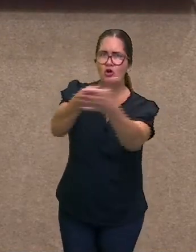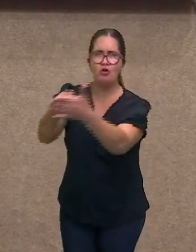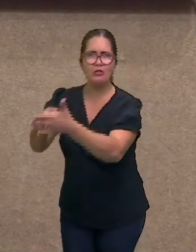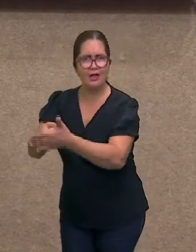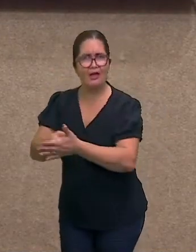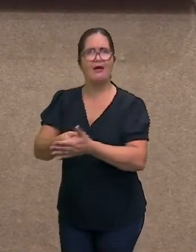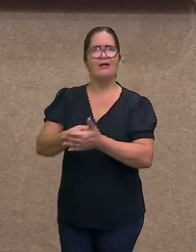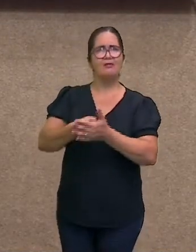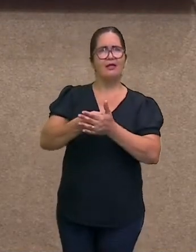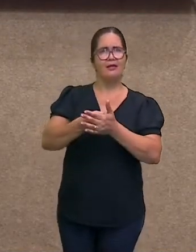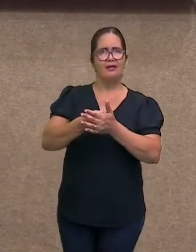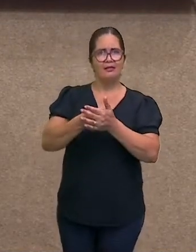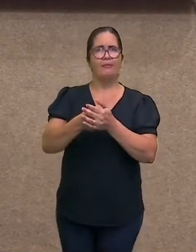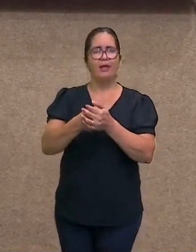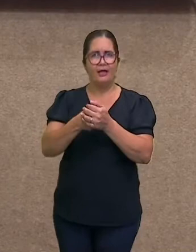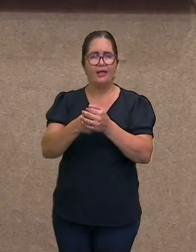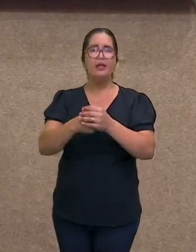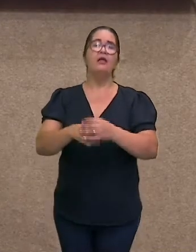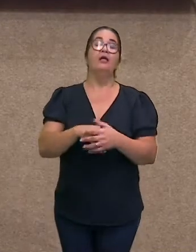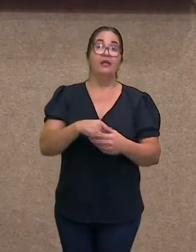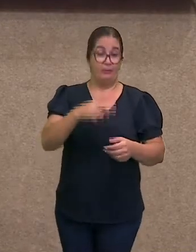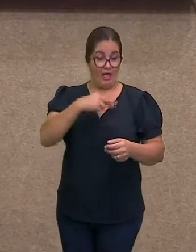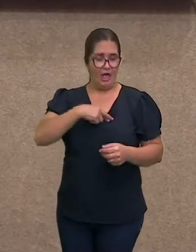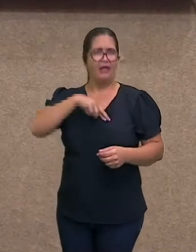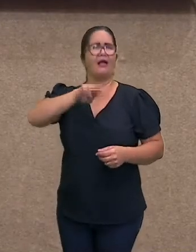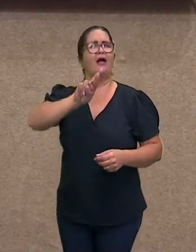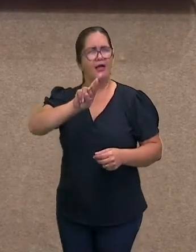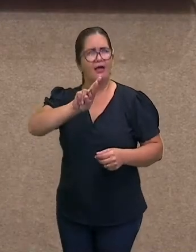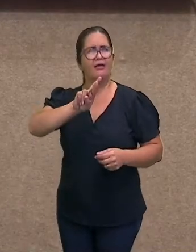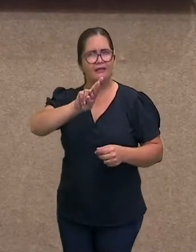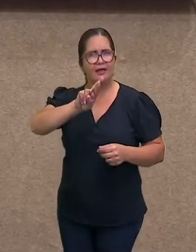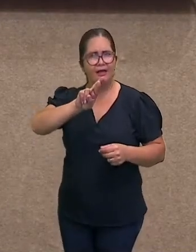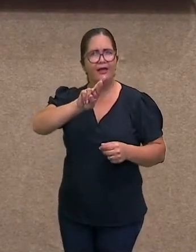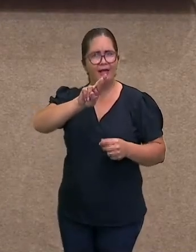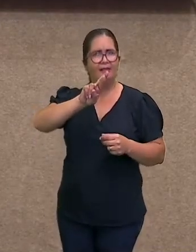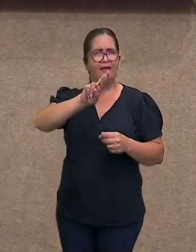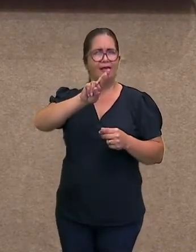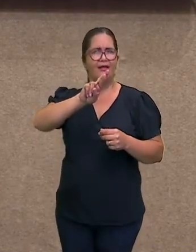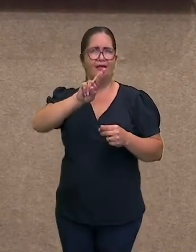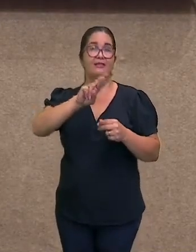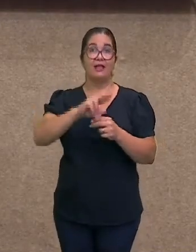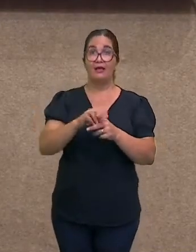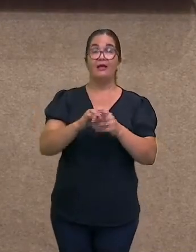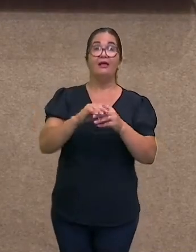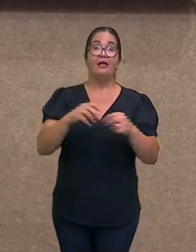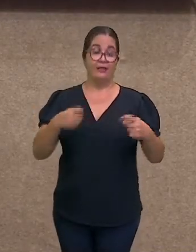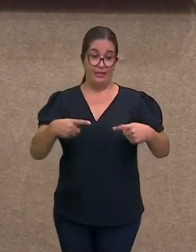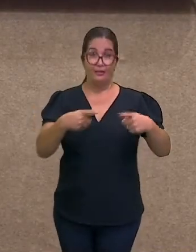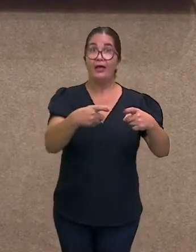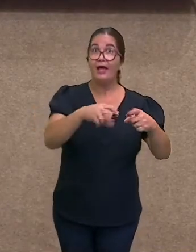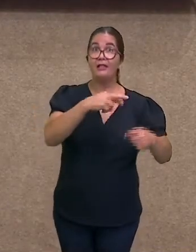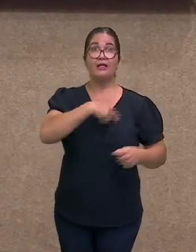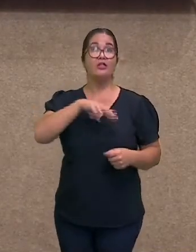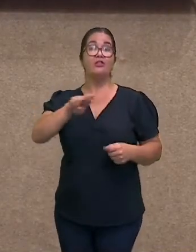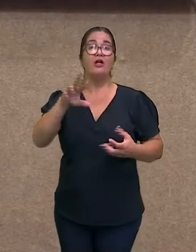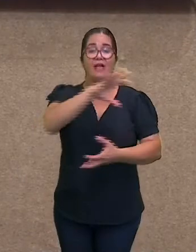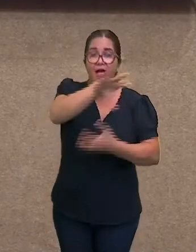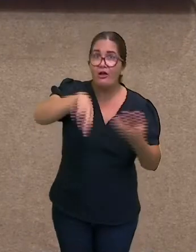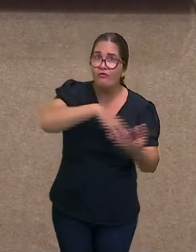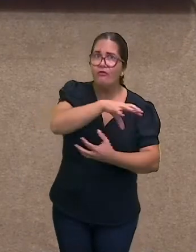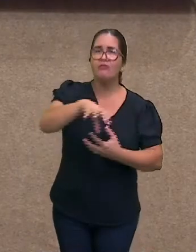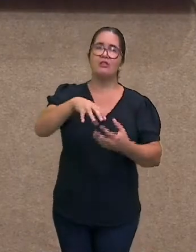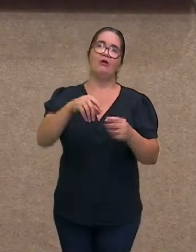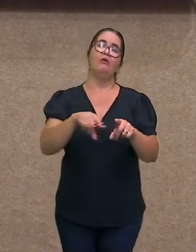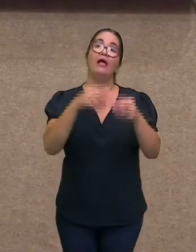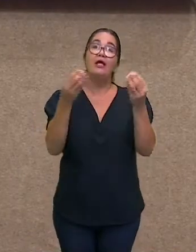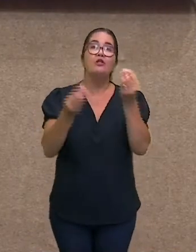guerras religiosas. Primeiro entre católicos e protestantes e mais tarde entre